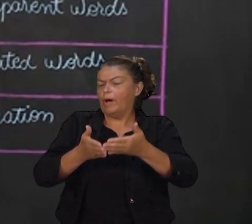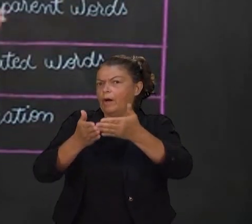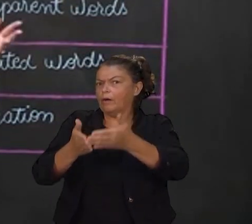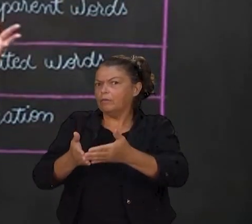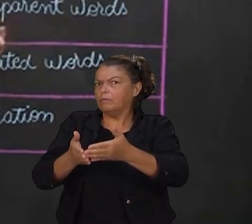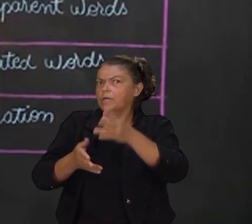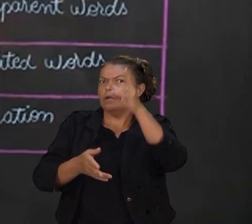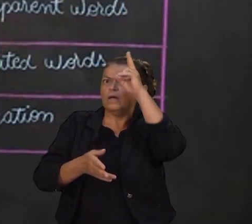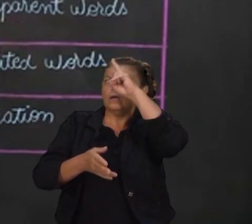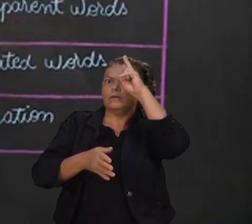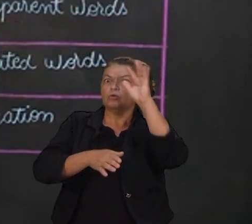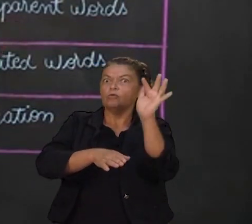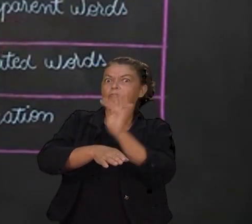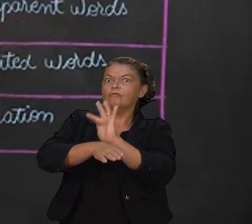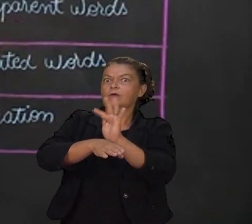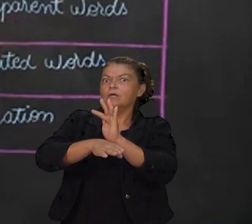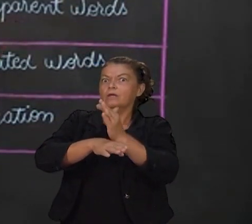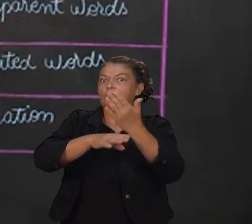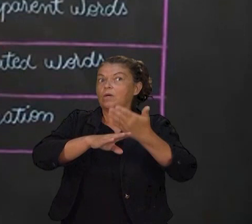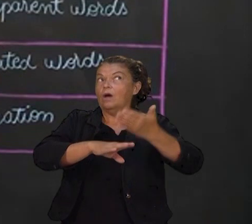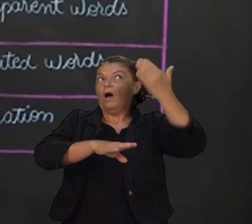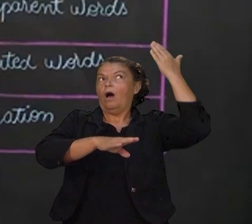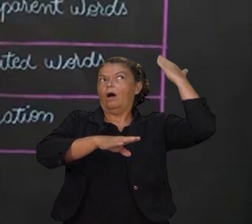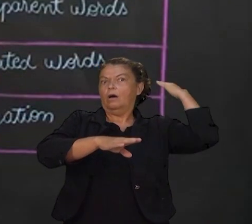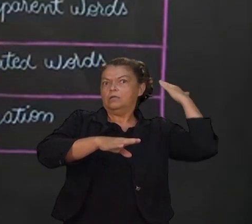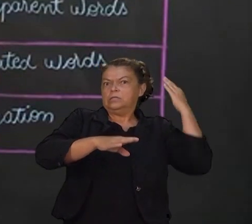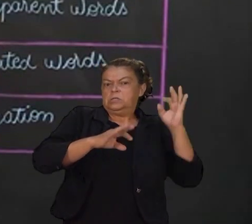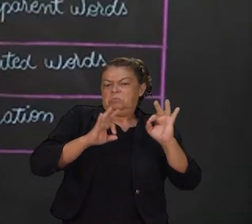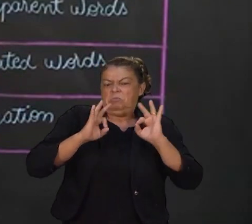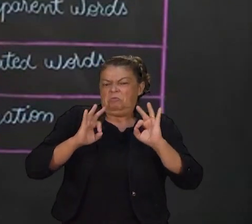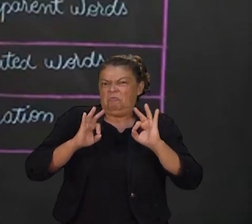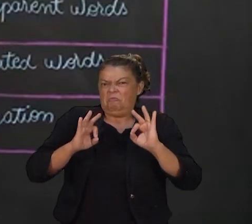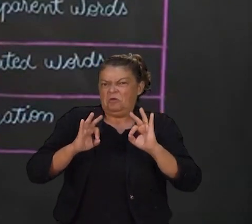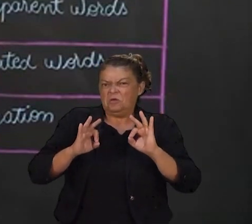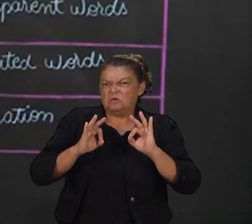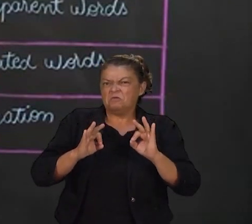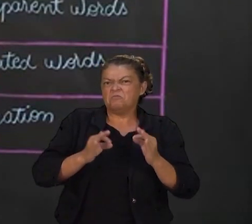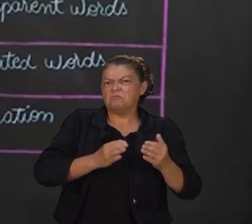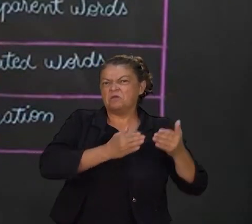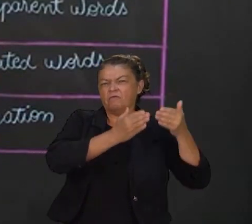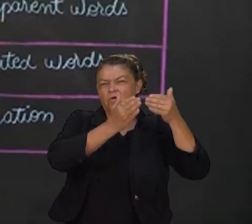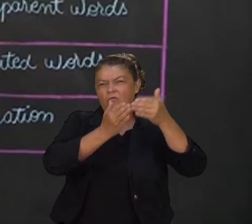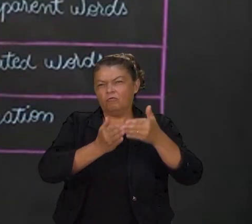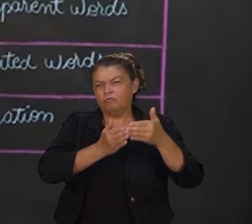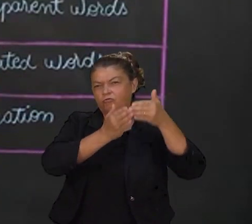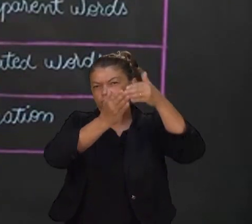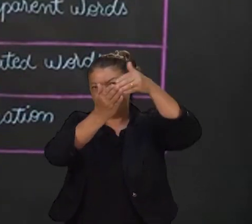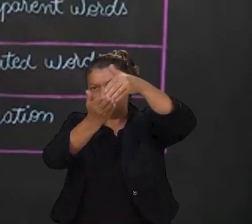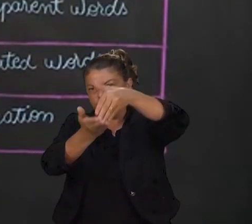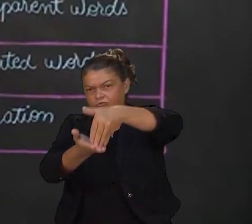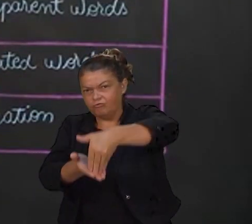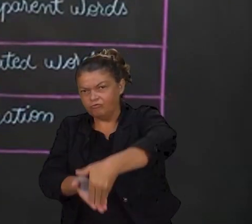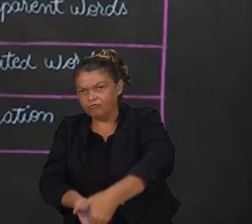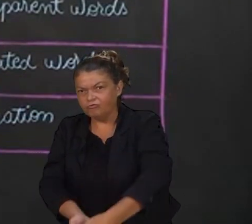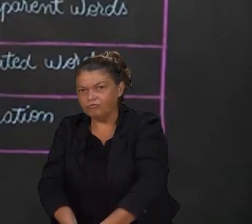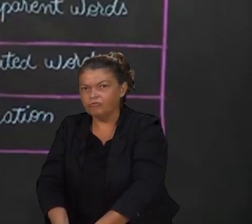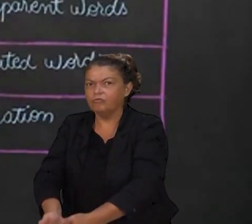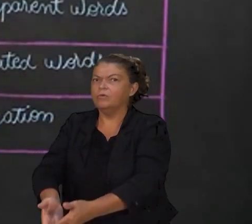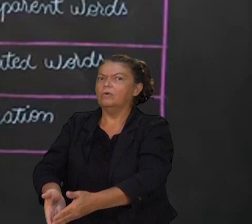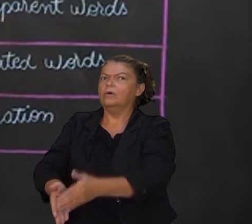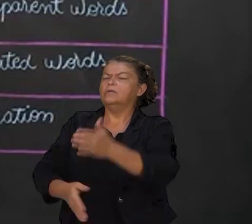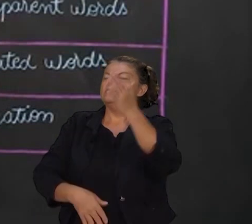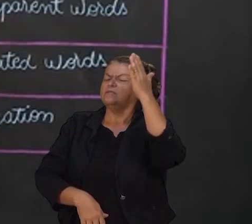ele afundou, era um navio luxuoso, não sei muitas coisas a respeito dele ainda, mas sei